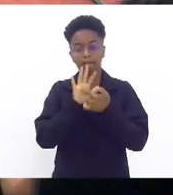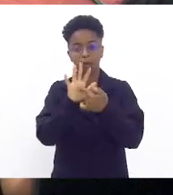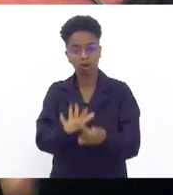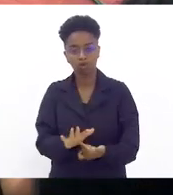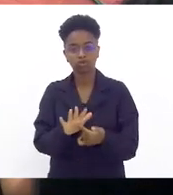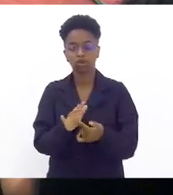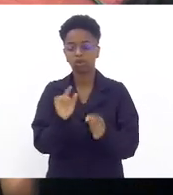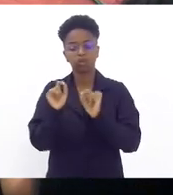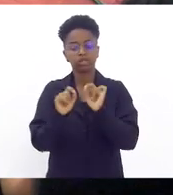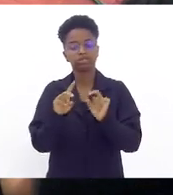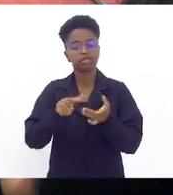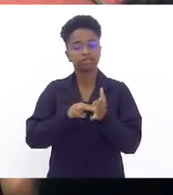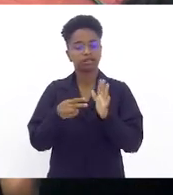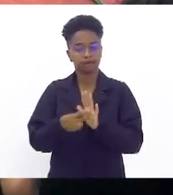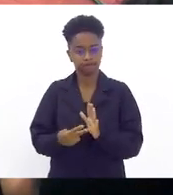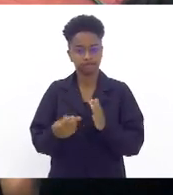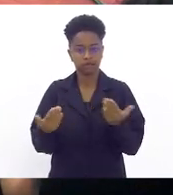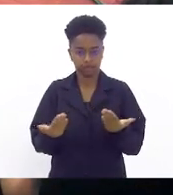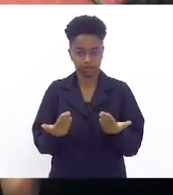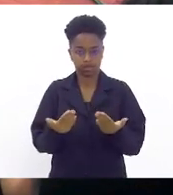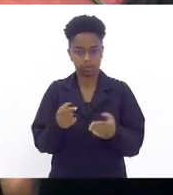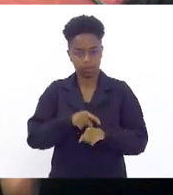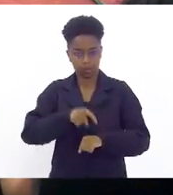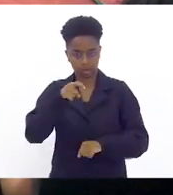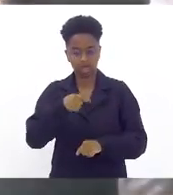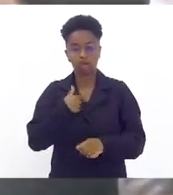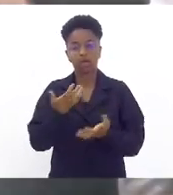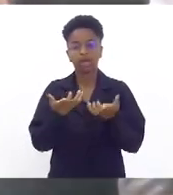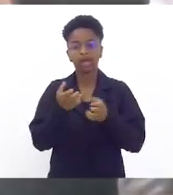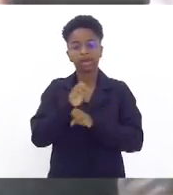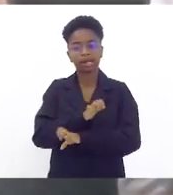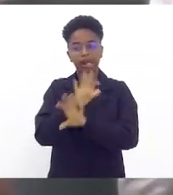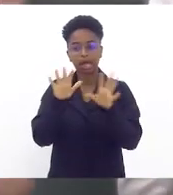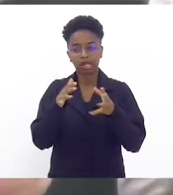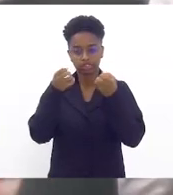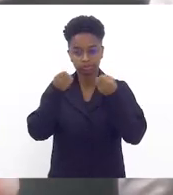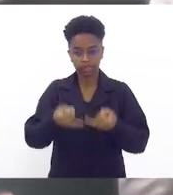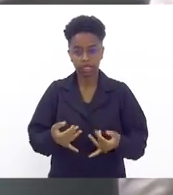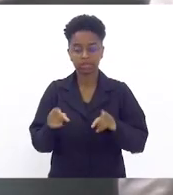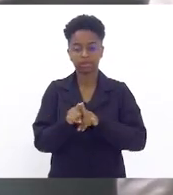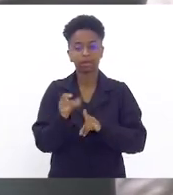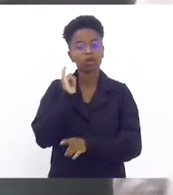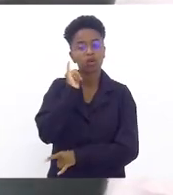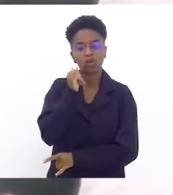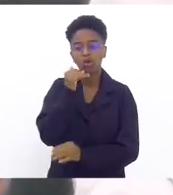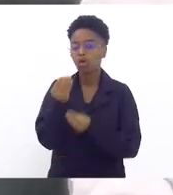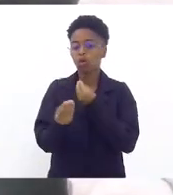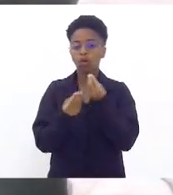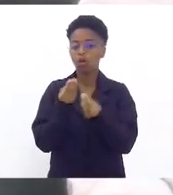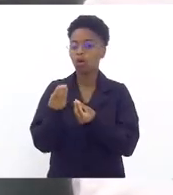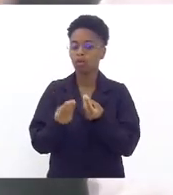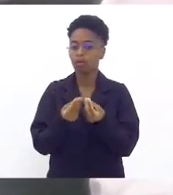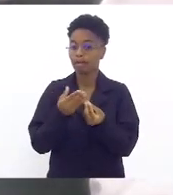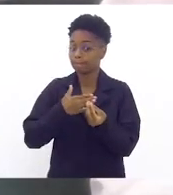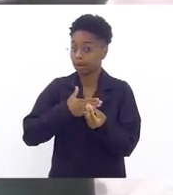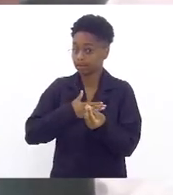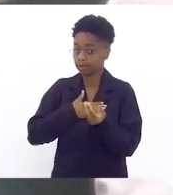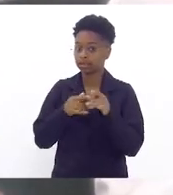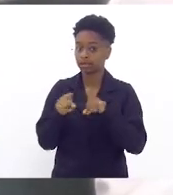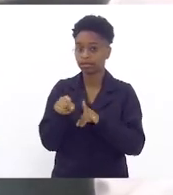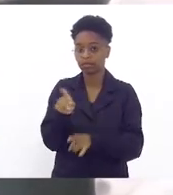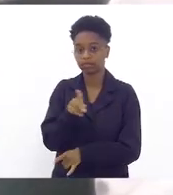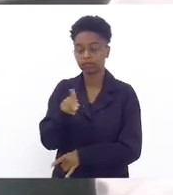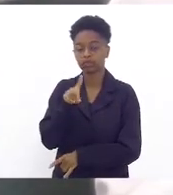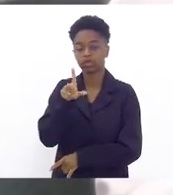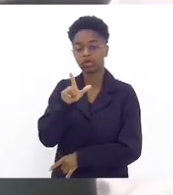retorno é eu queria deixar um pouco Claro e fazer um relato de como foi para mim e para professora